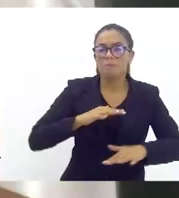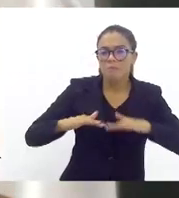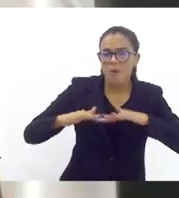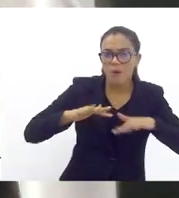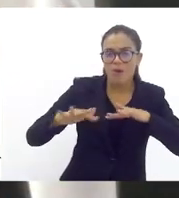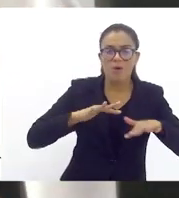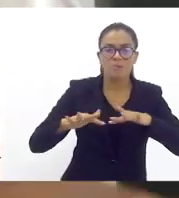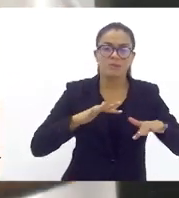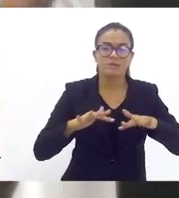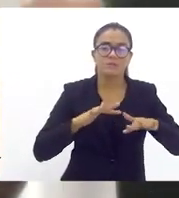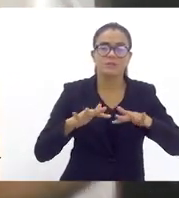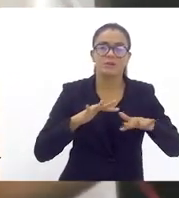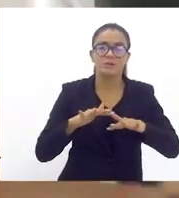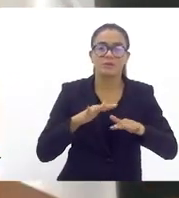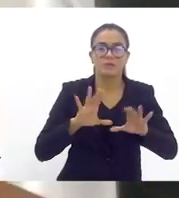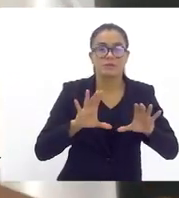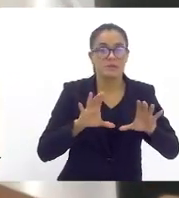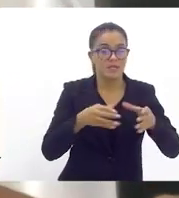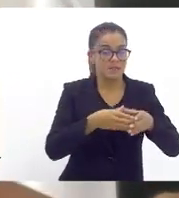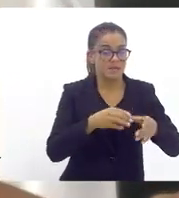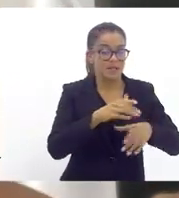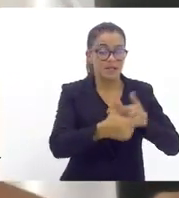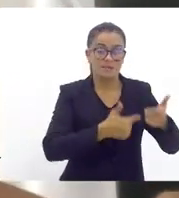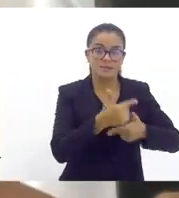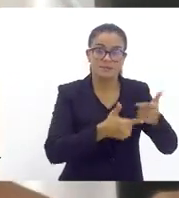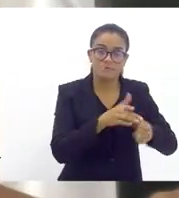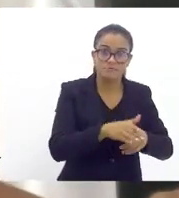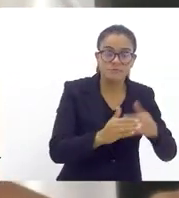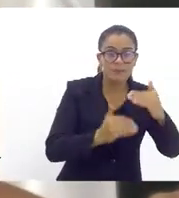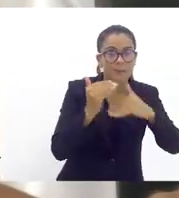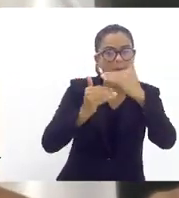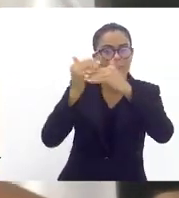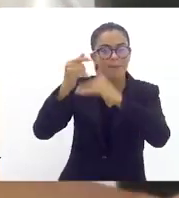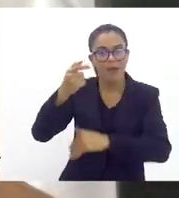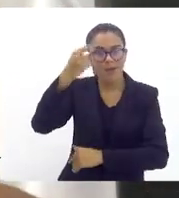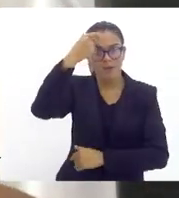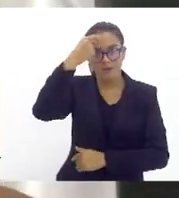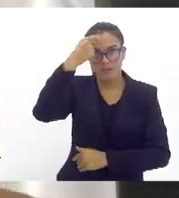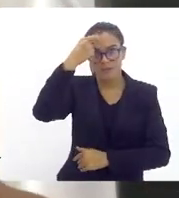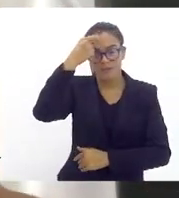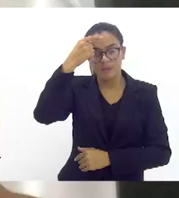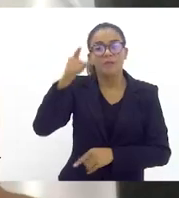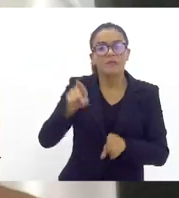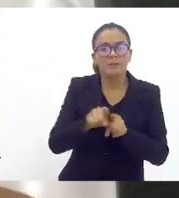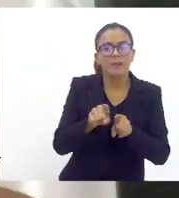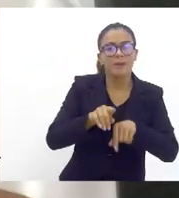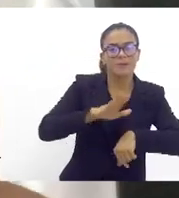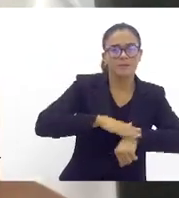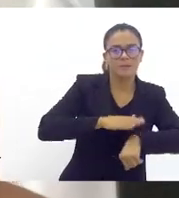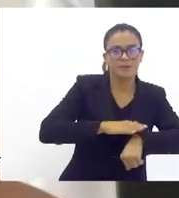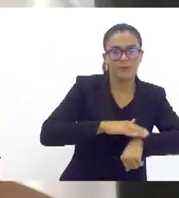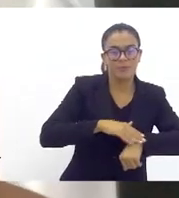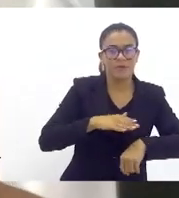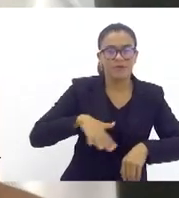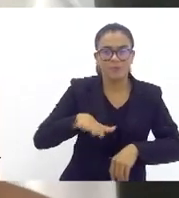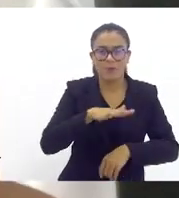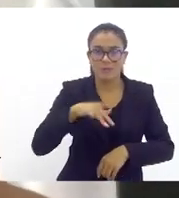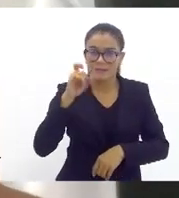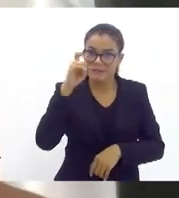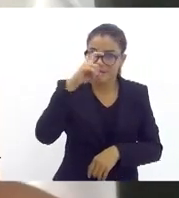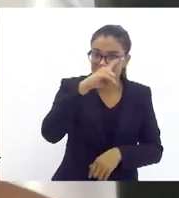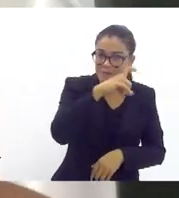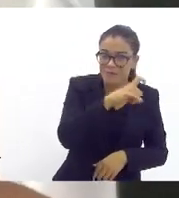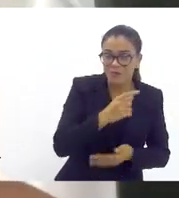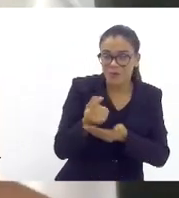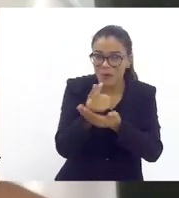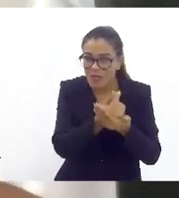mobilização dessa classe trabalhadora e avanço da sua consciência, E que, no momento de crise do capitalismo,